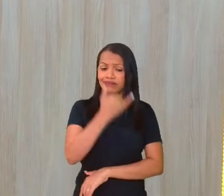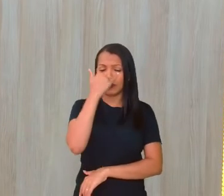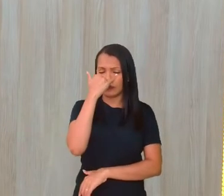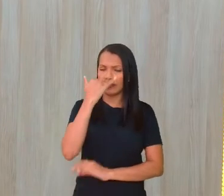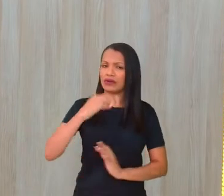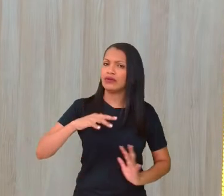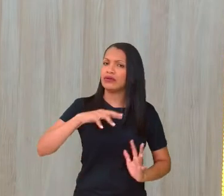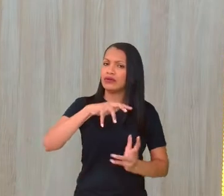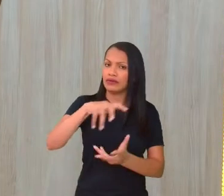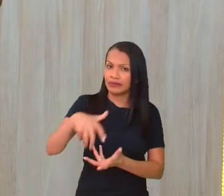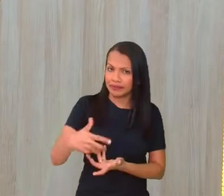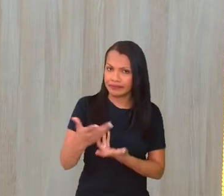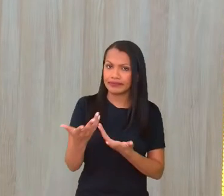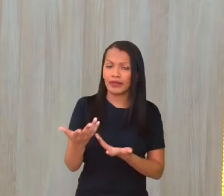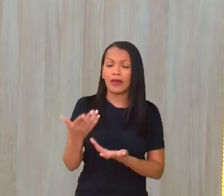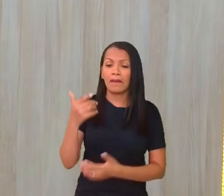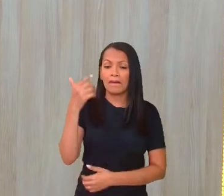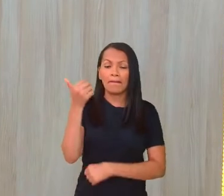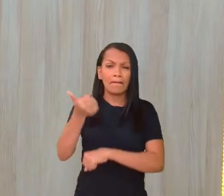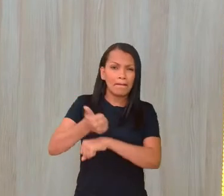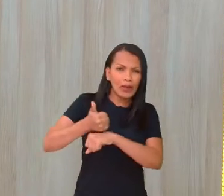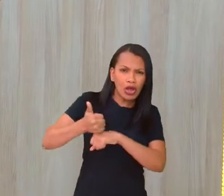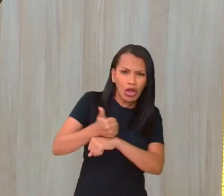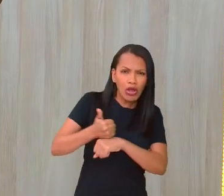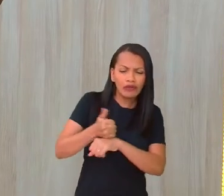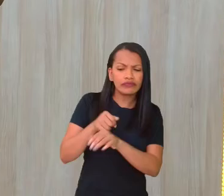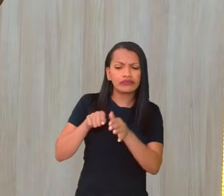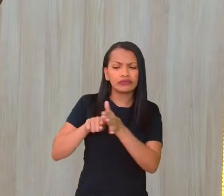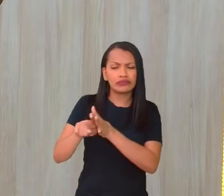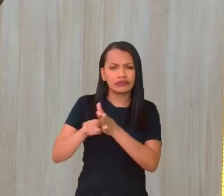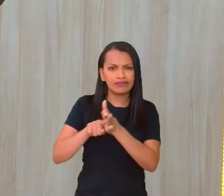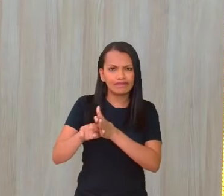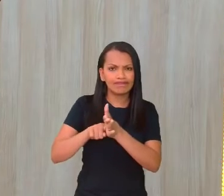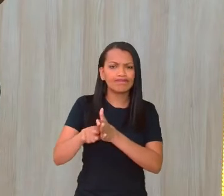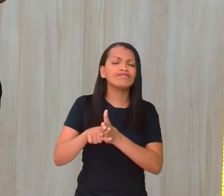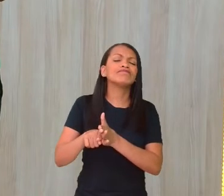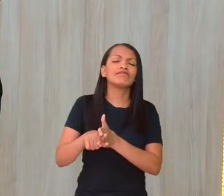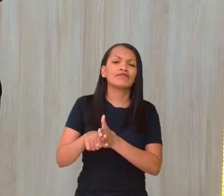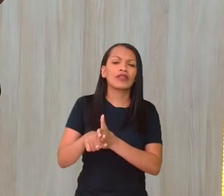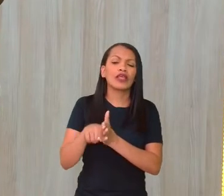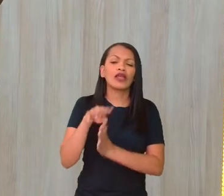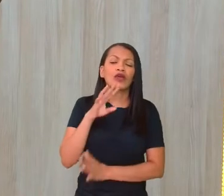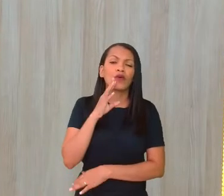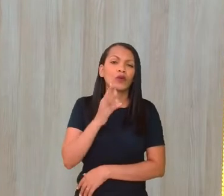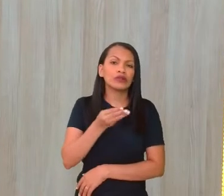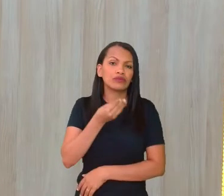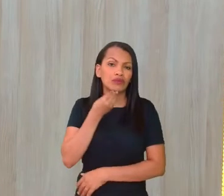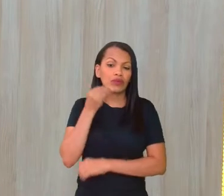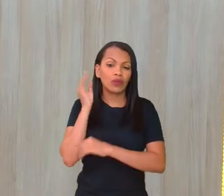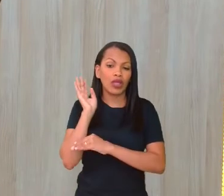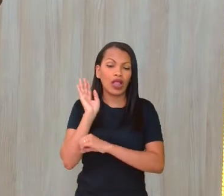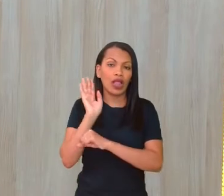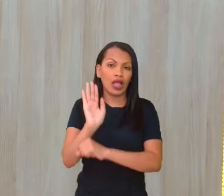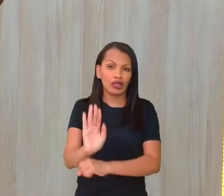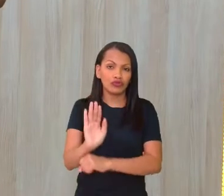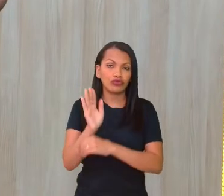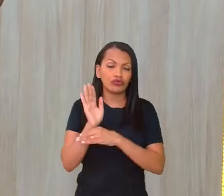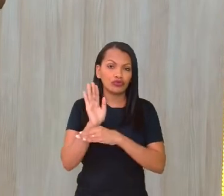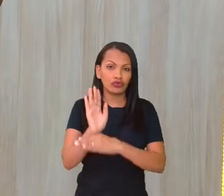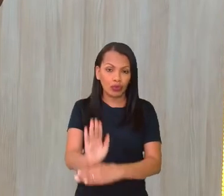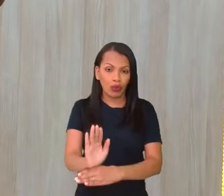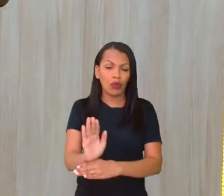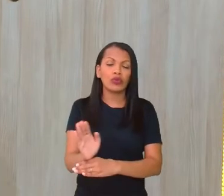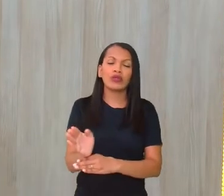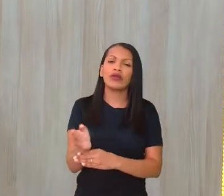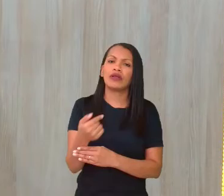vão visar produzir conhecimento que ajude os poderes públicos, né, que é quem toma as decisões. Não